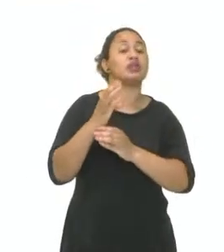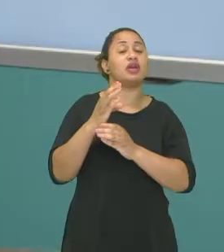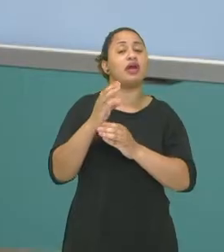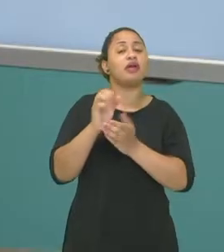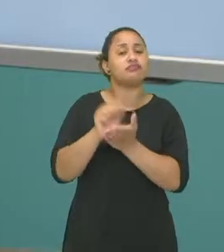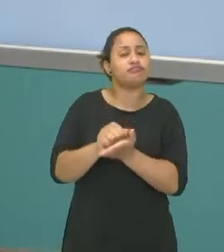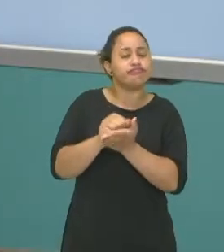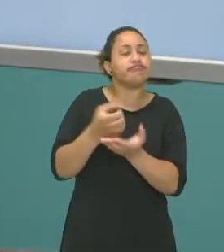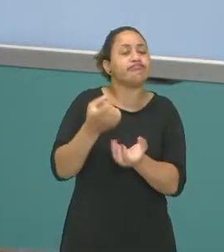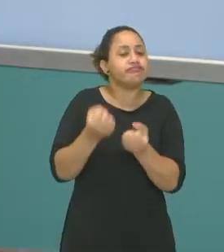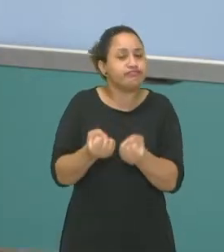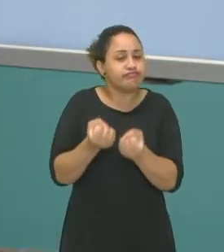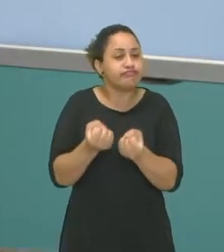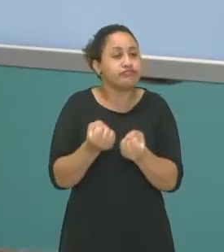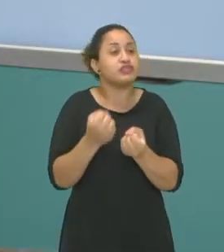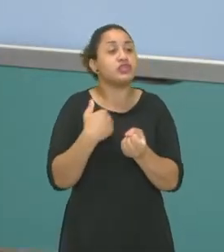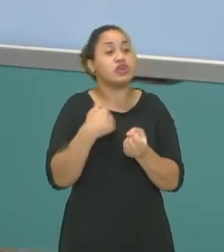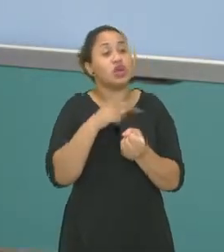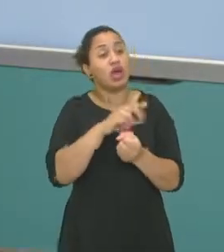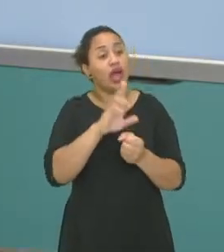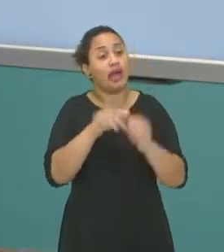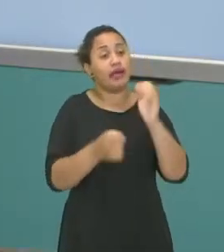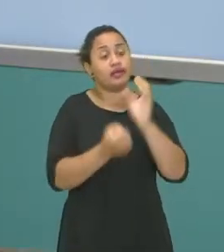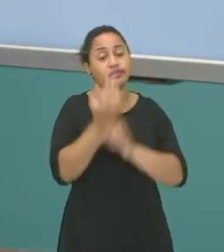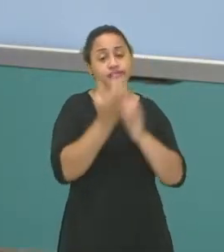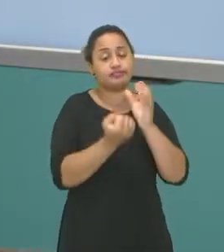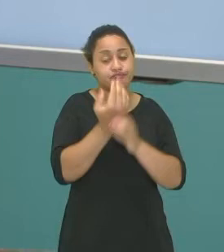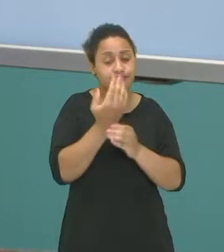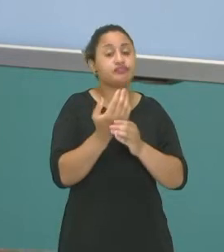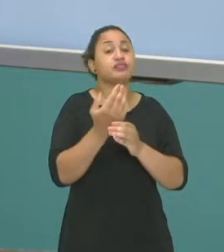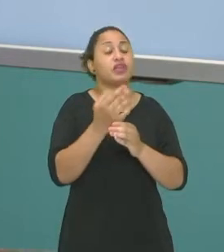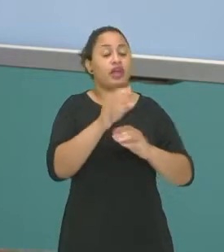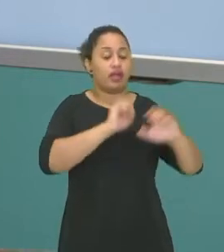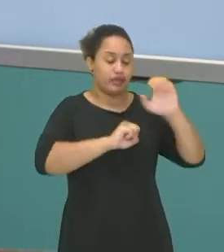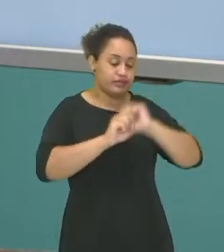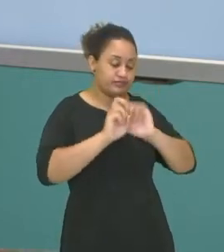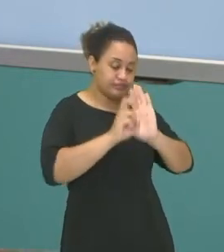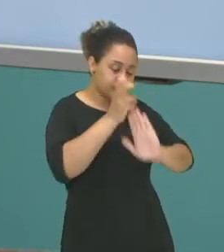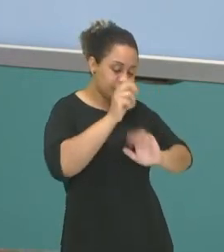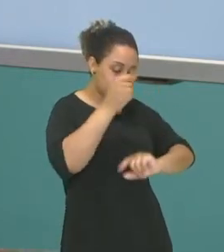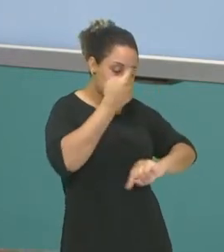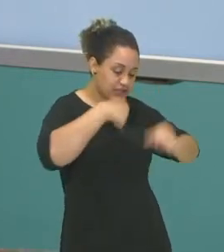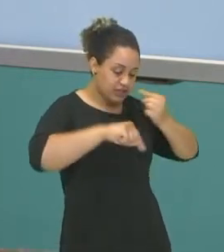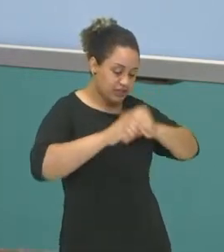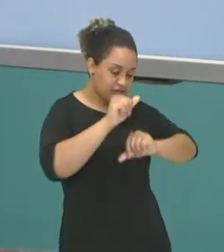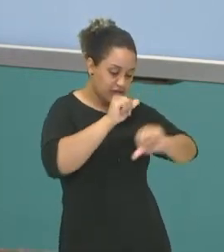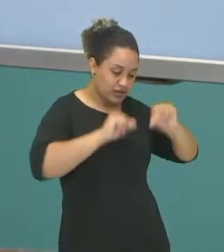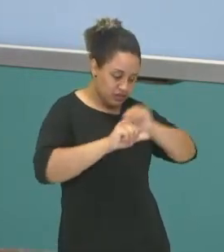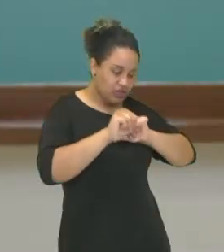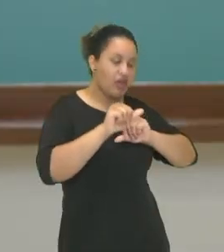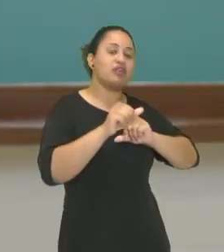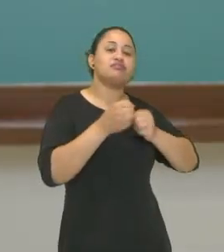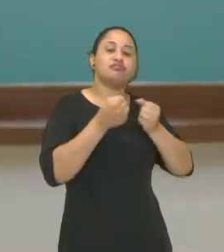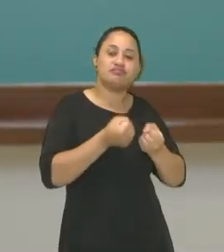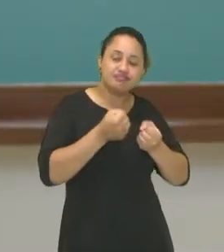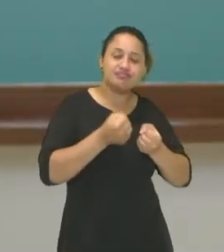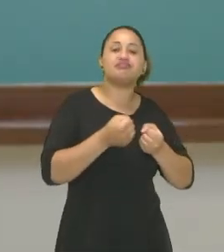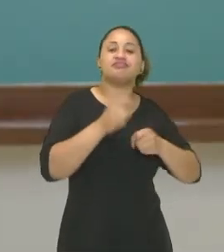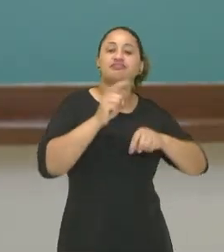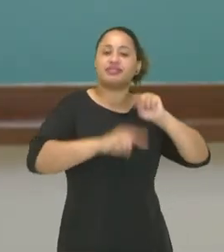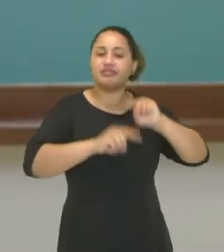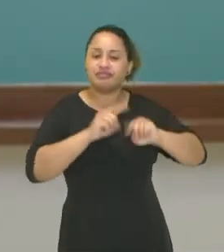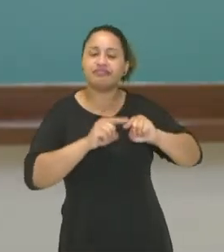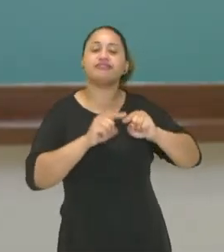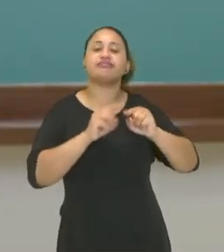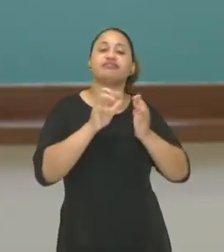vai ser a chamada produtividade, ou seja, ele vai receber aquela energia e transformar aquilo em biomassa, ou seja, em